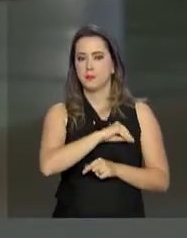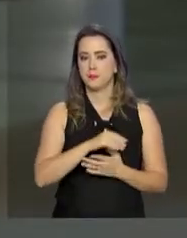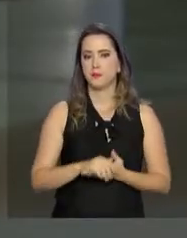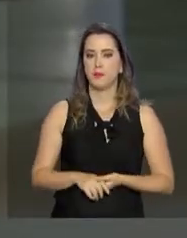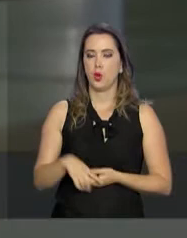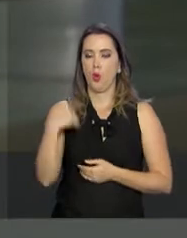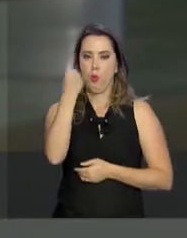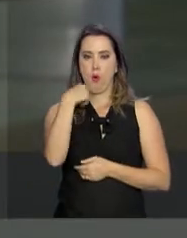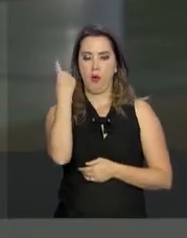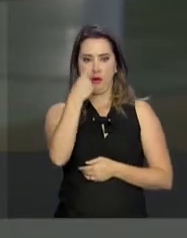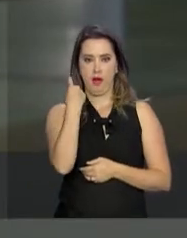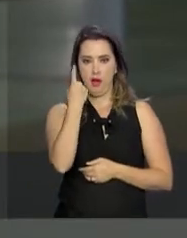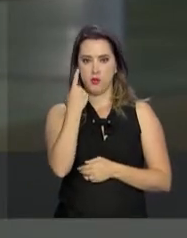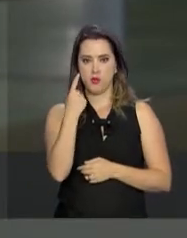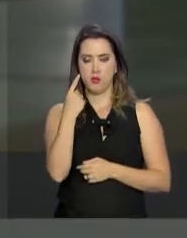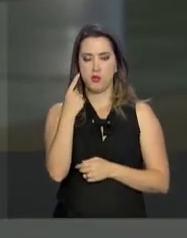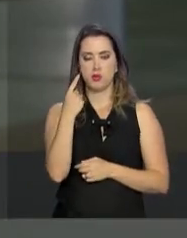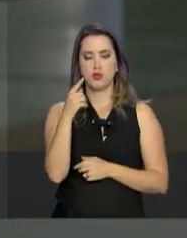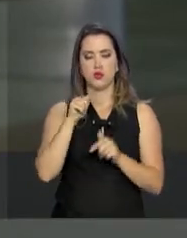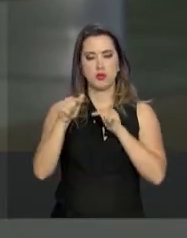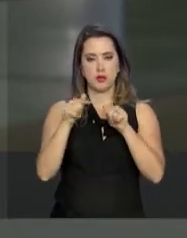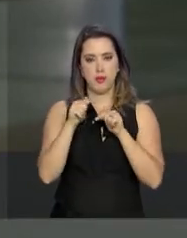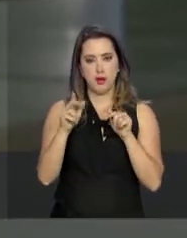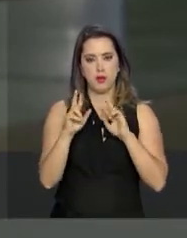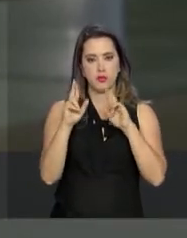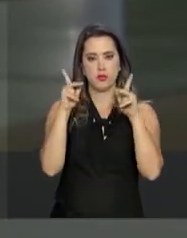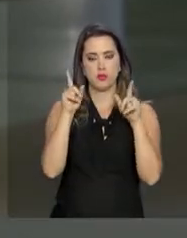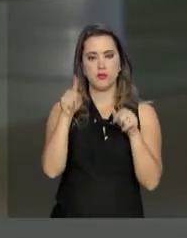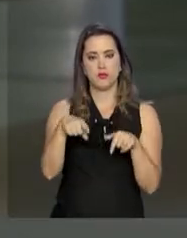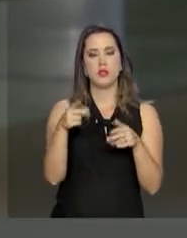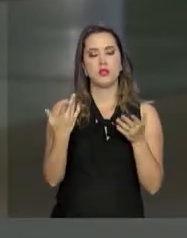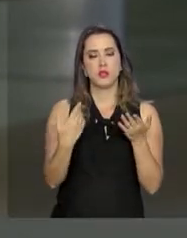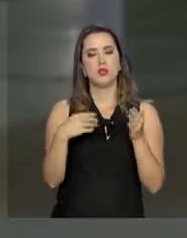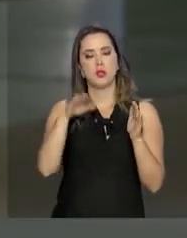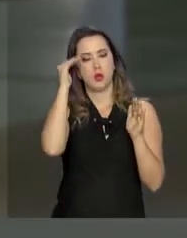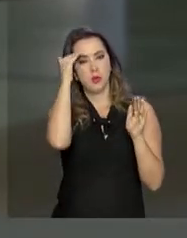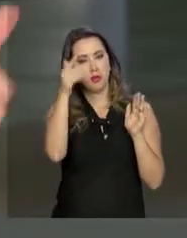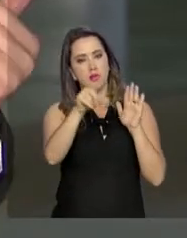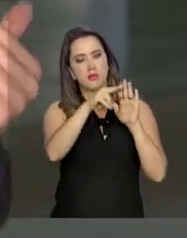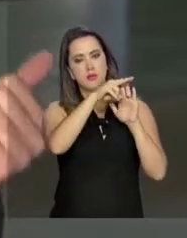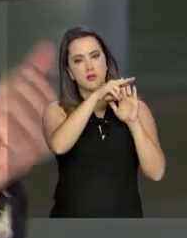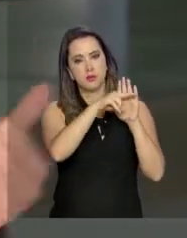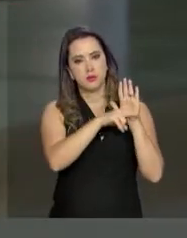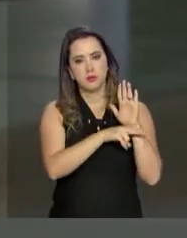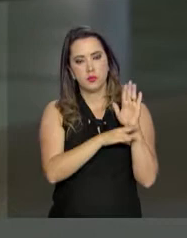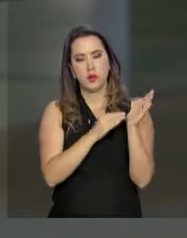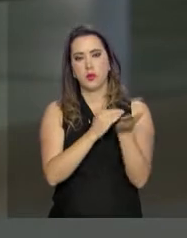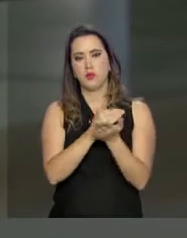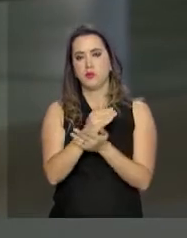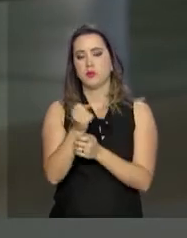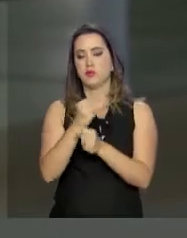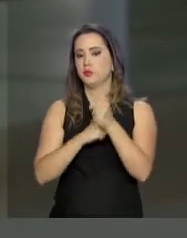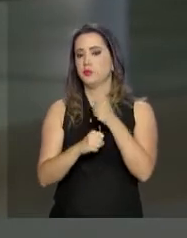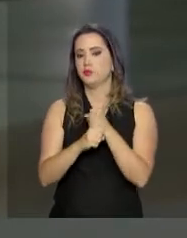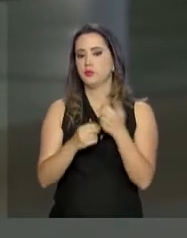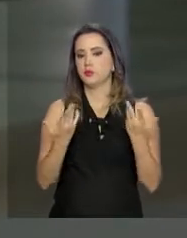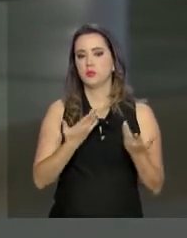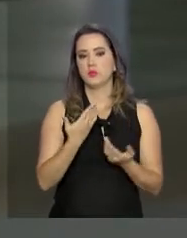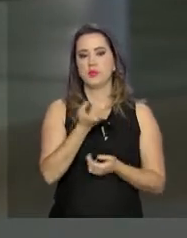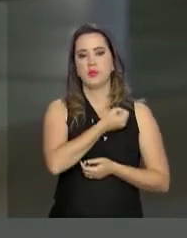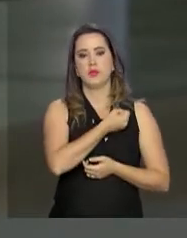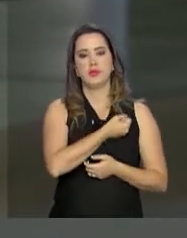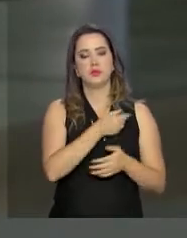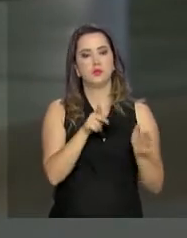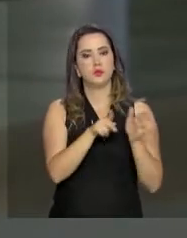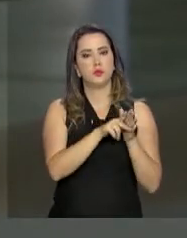intermitente foi regulamentado com a modernização da legislação trabalhista que entrou em vigor no ano passado e os dados do